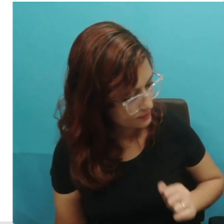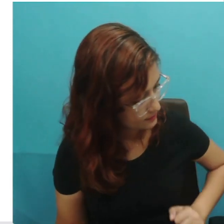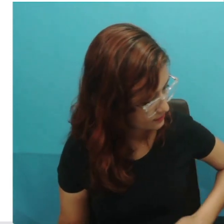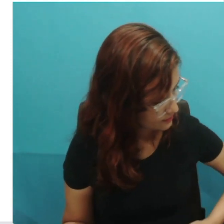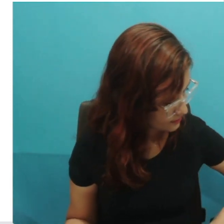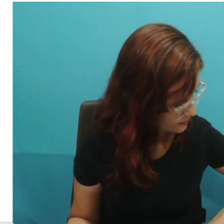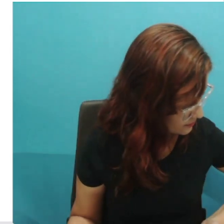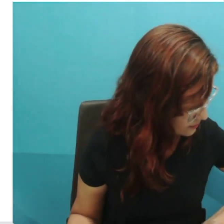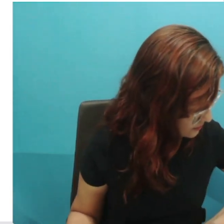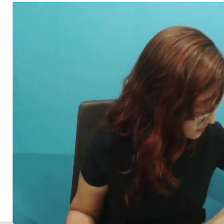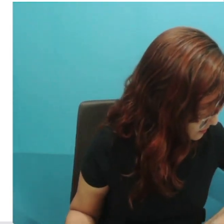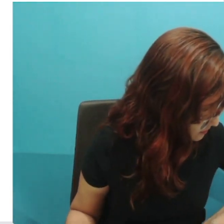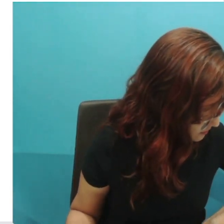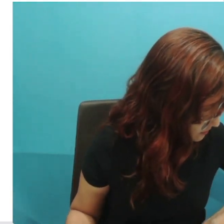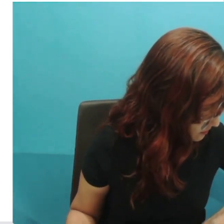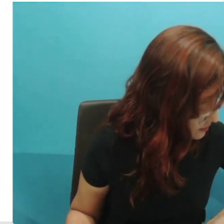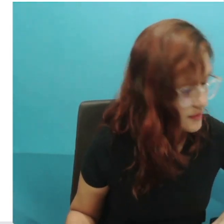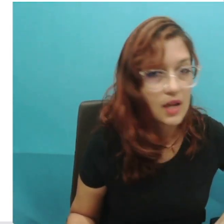Por exemplo,